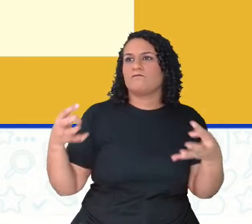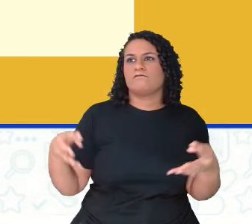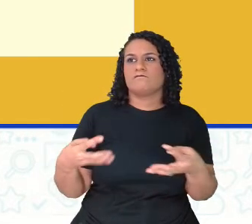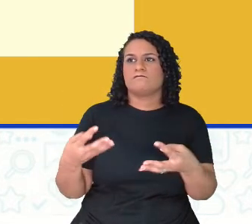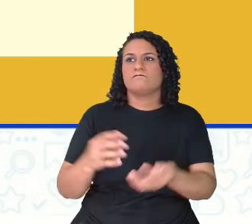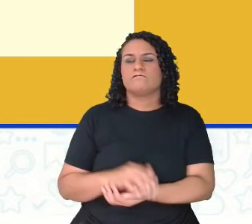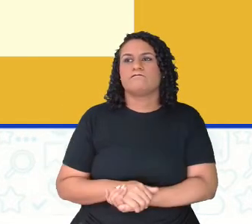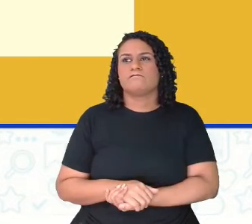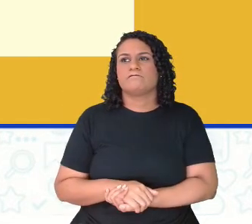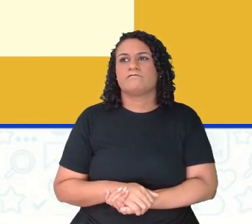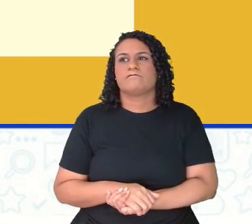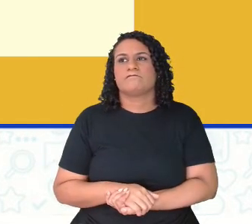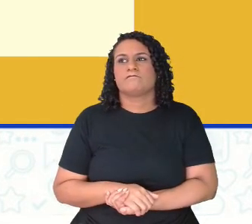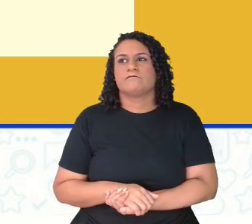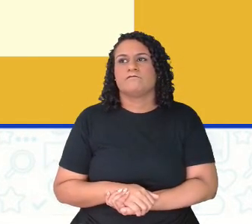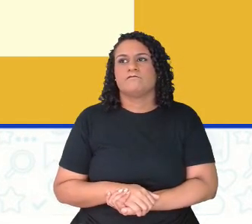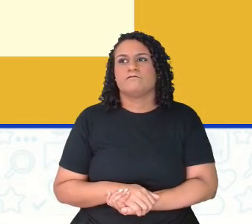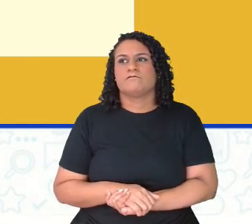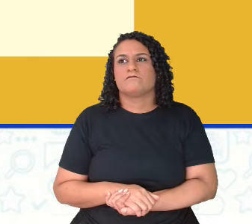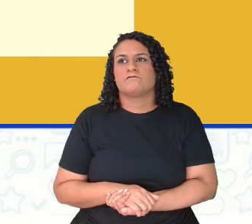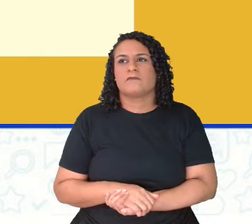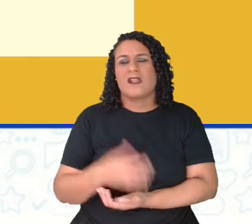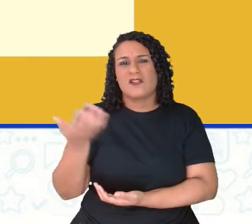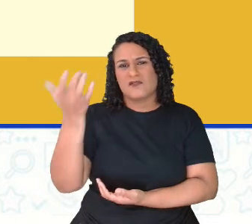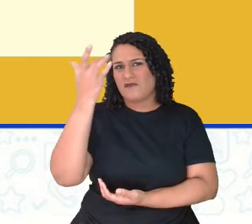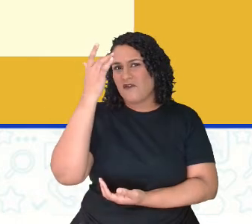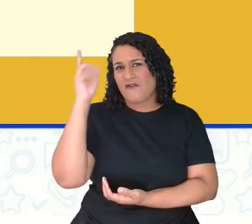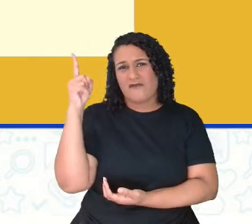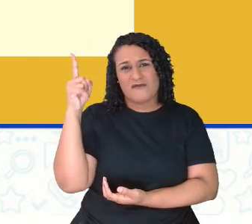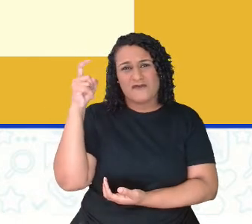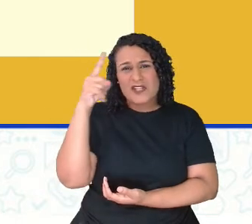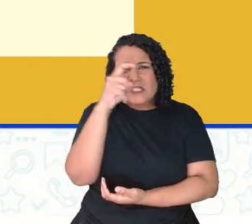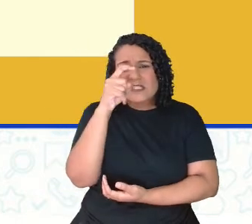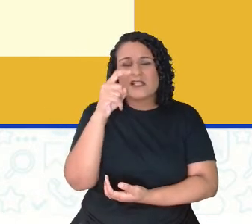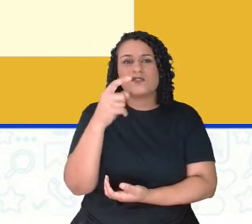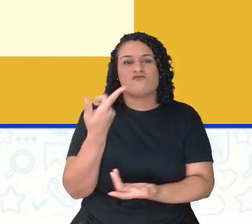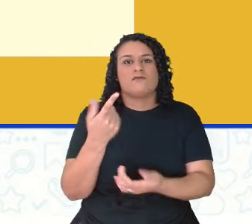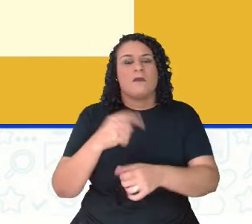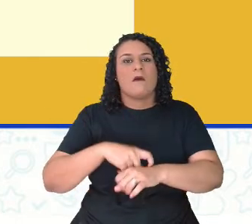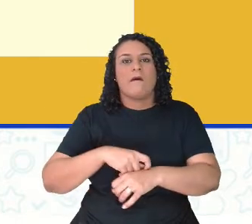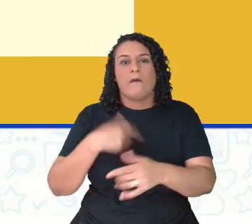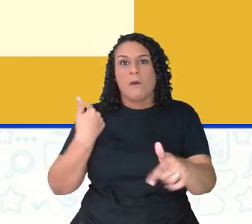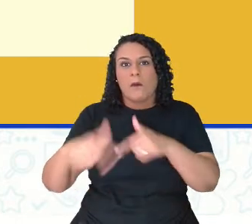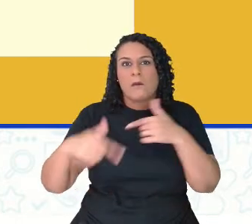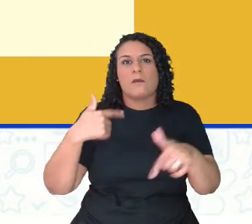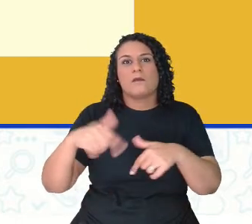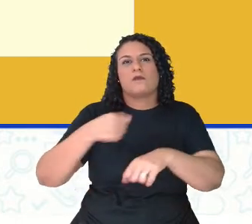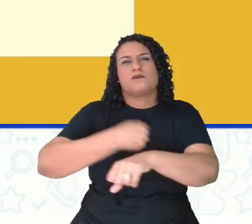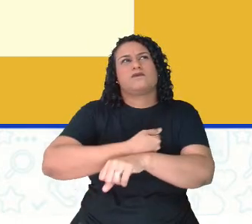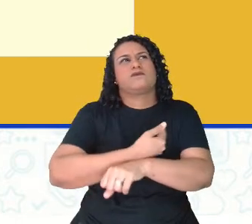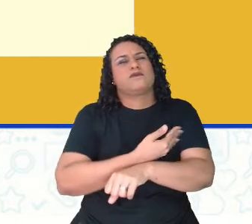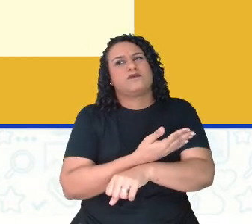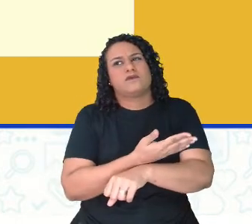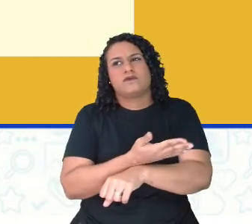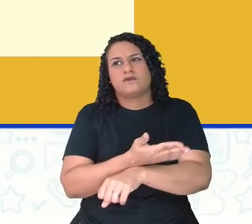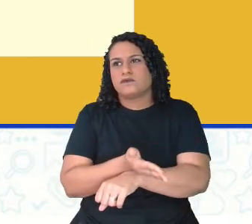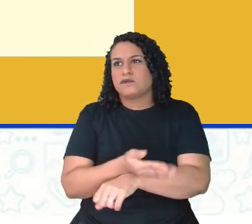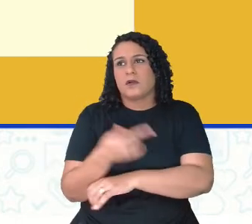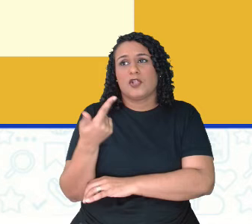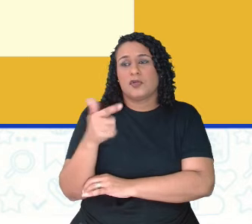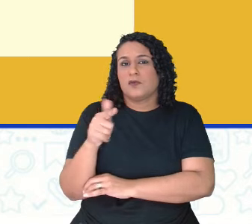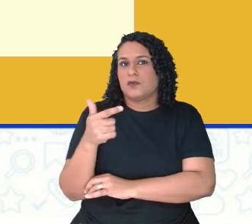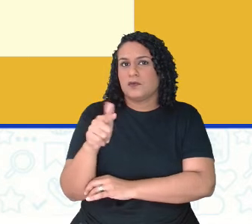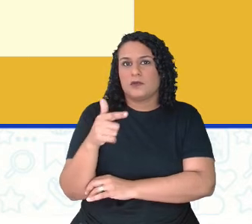Não seria tão fácil, trabalhos de horas, e não havia gado, nem grande